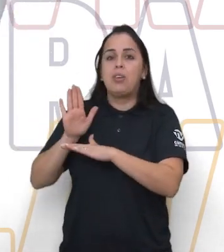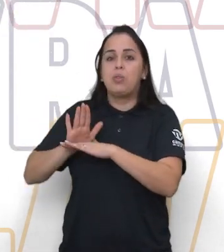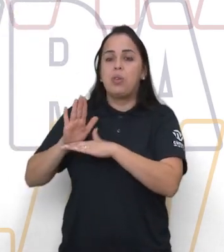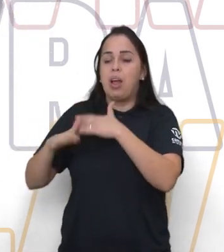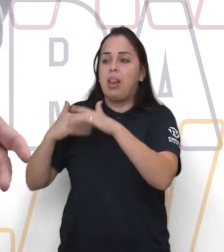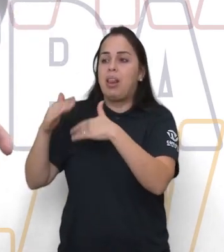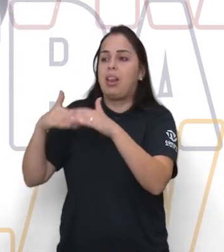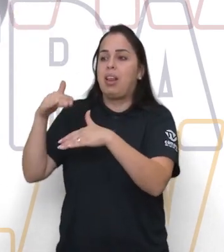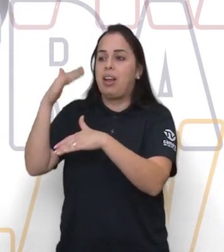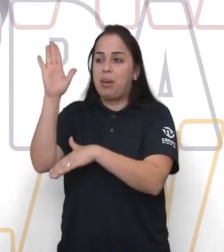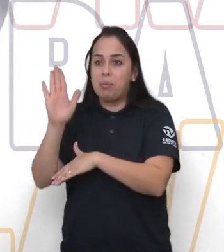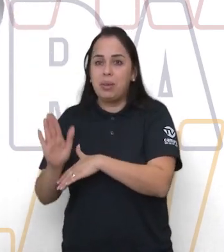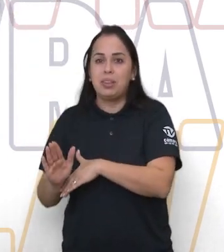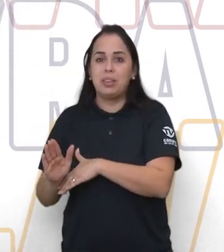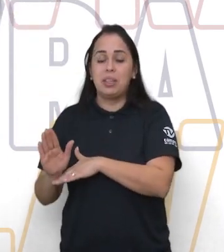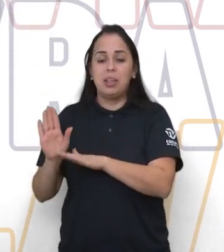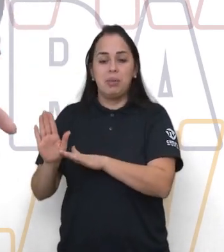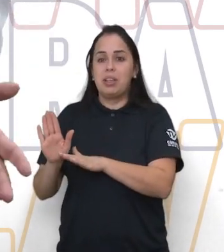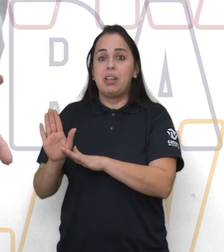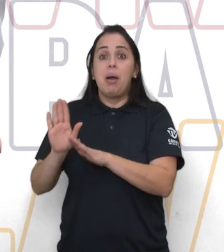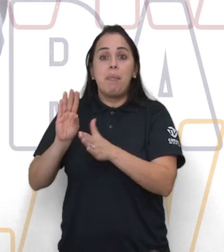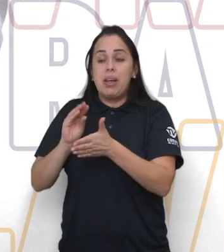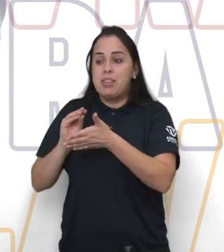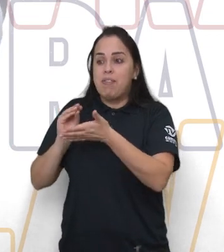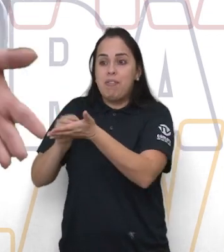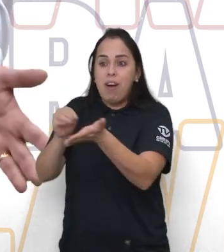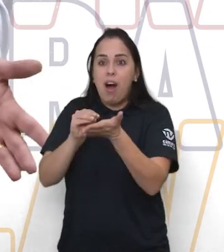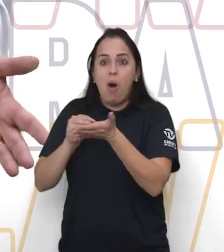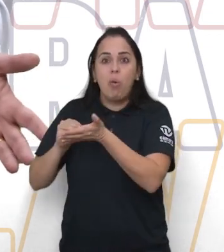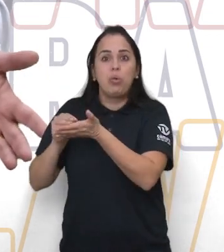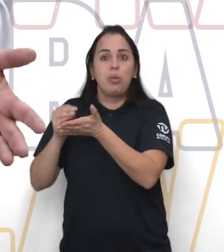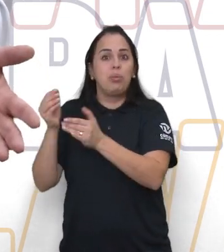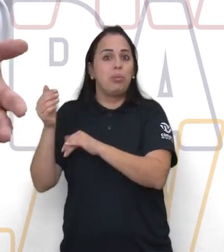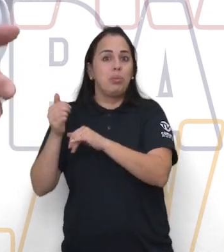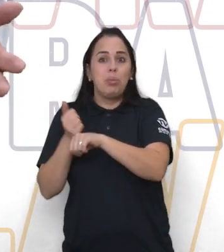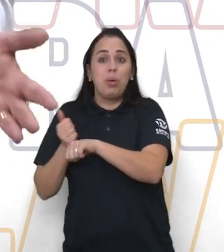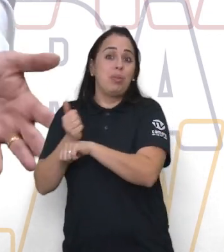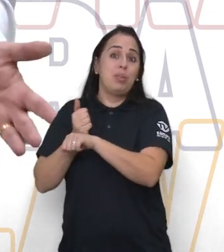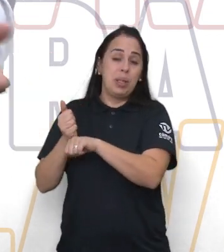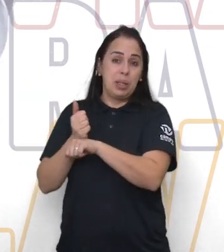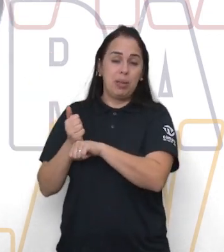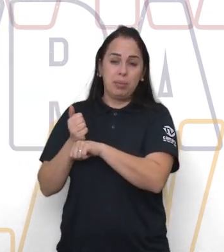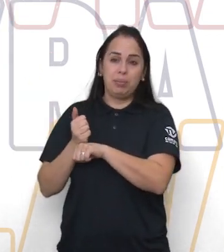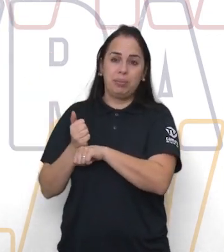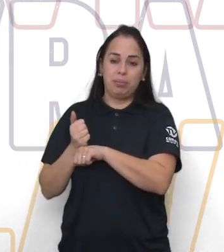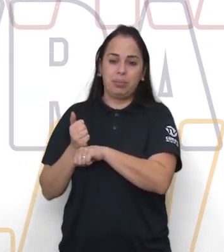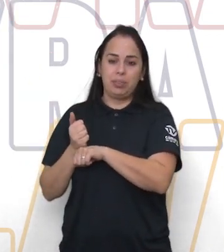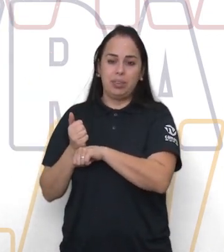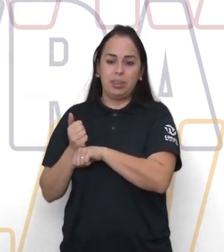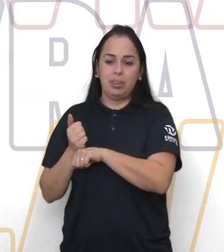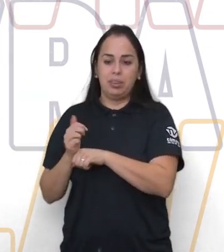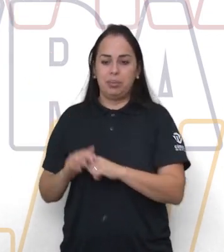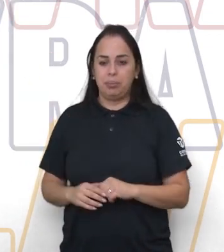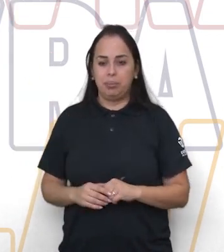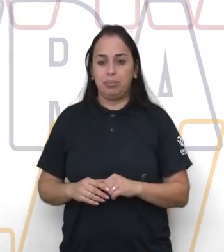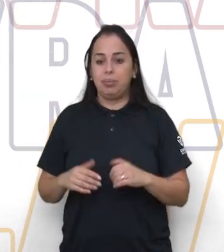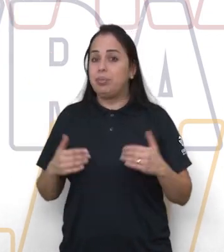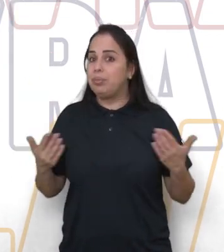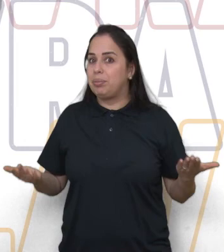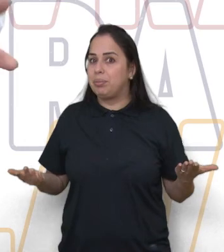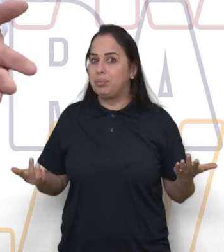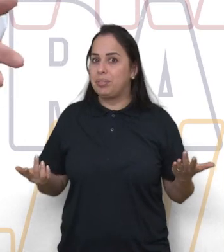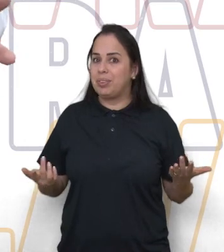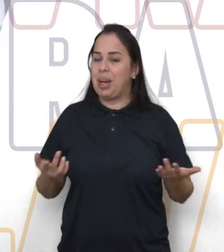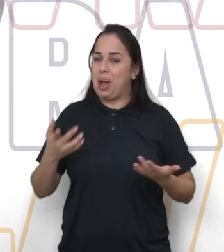país de tudo isso que foi falado e não tem você não tem um profissional hoje é qualificado para trabalhar nessa indústria